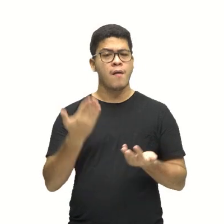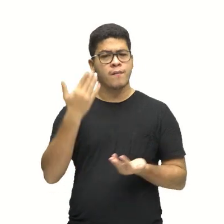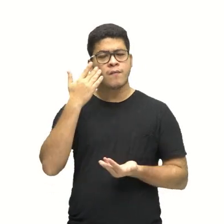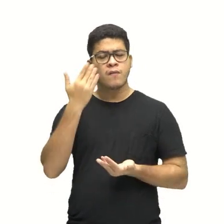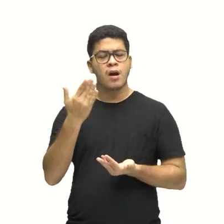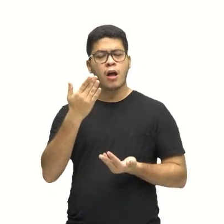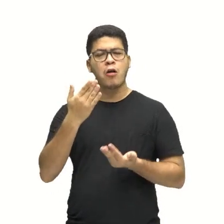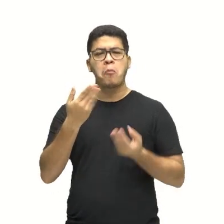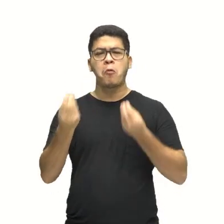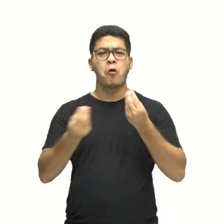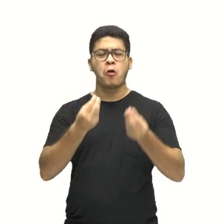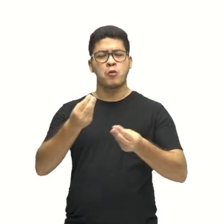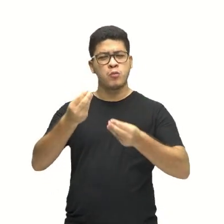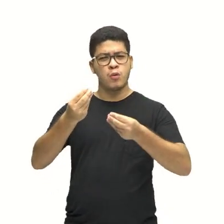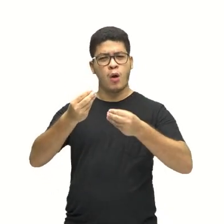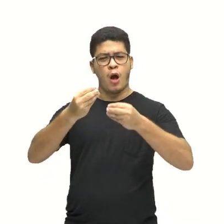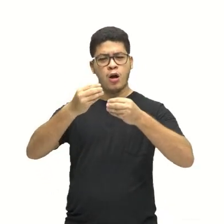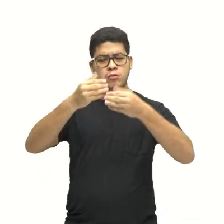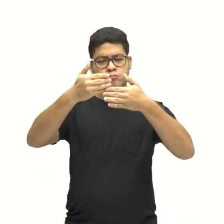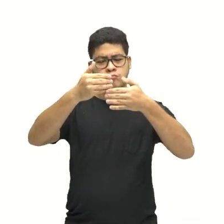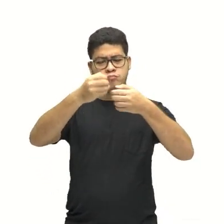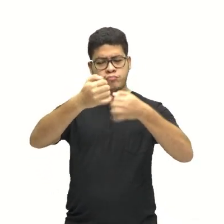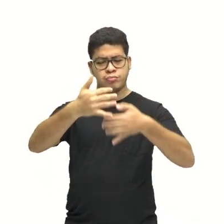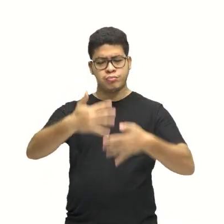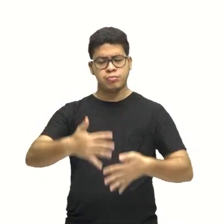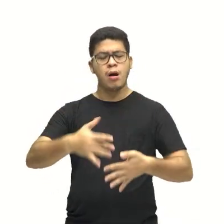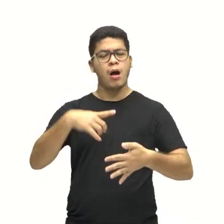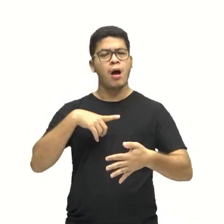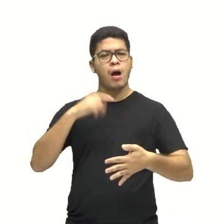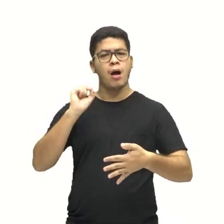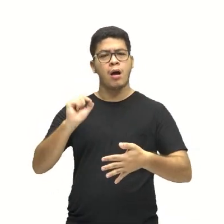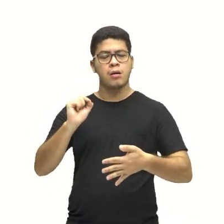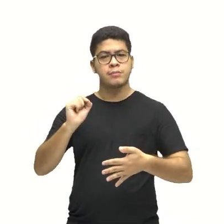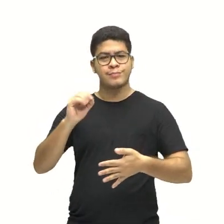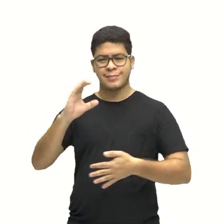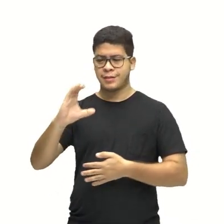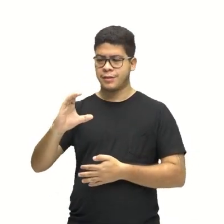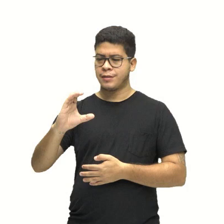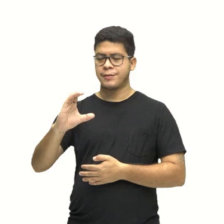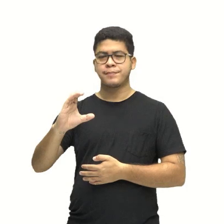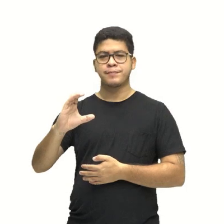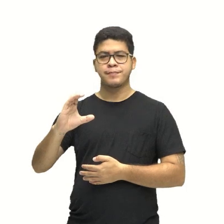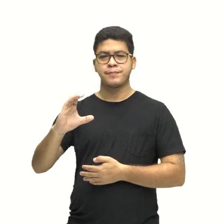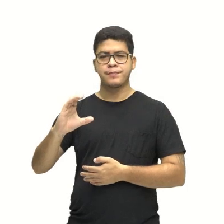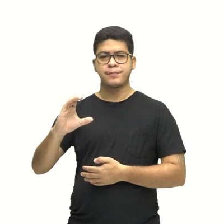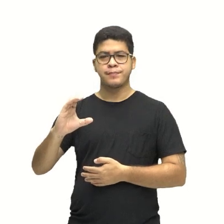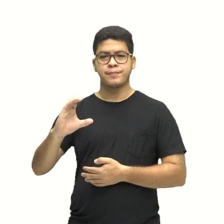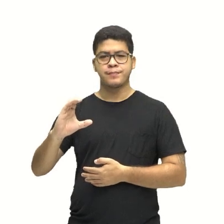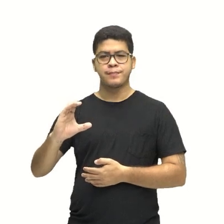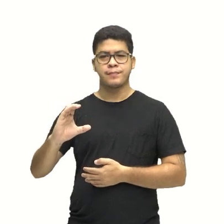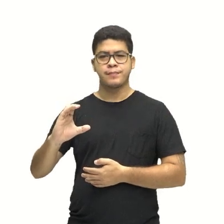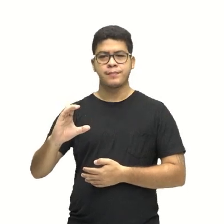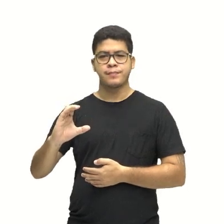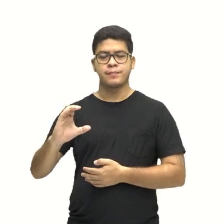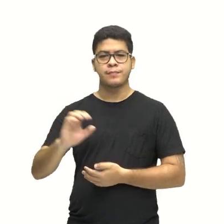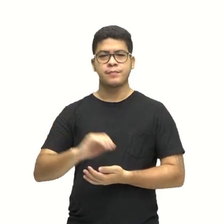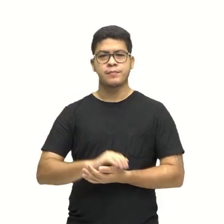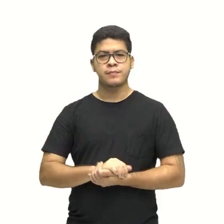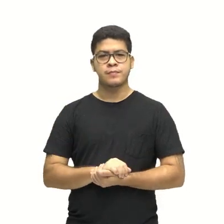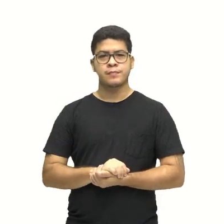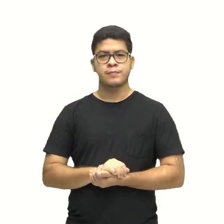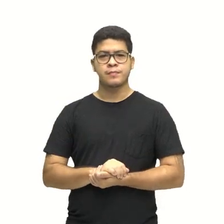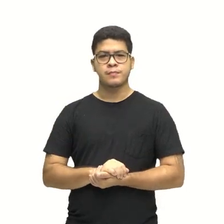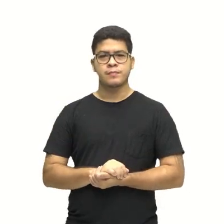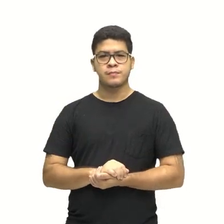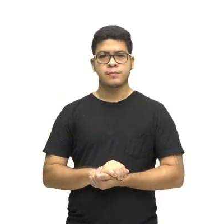fazer daqui a pouco na nossa DLI, tá? Vamos fazer a letra C para a gente daqui a pouco praticar um